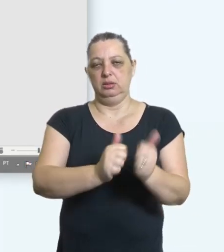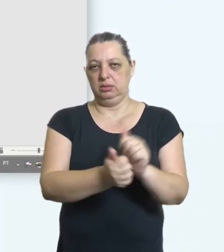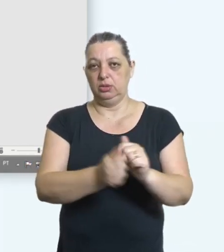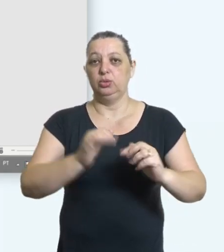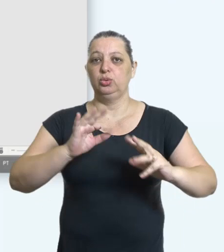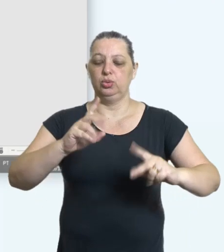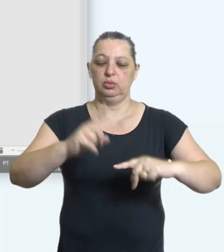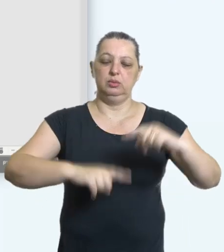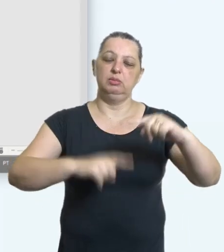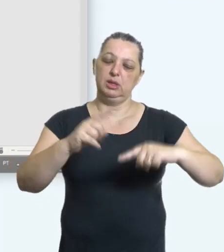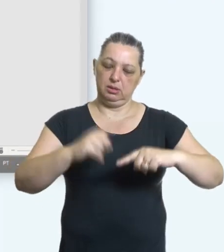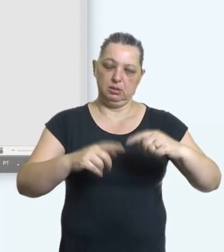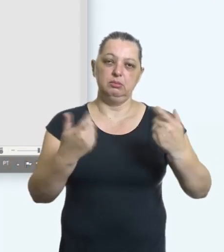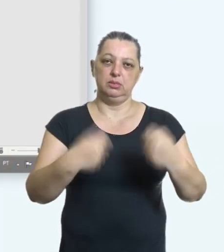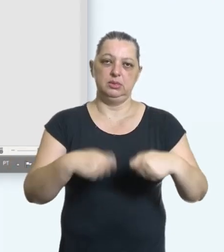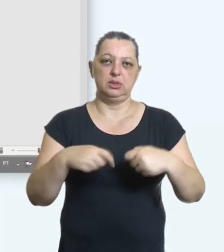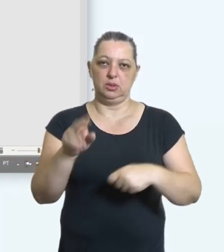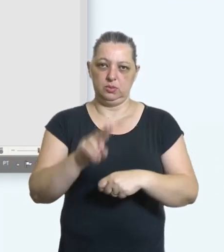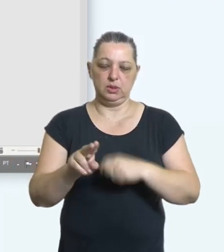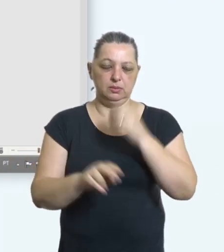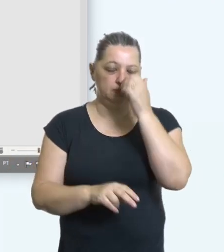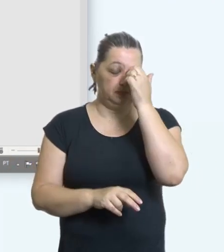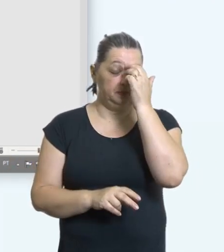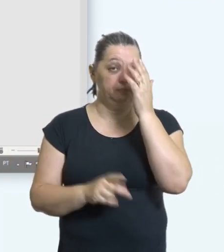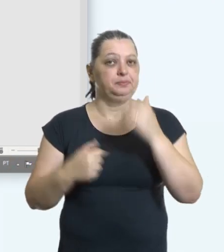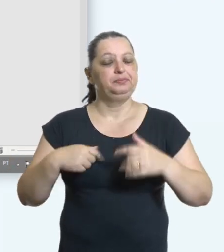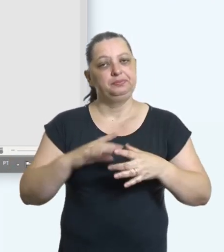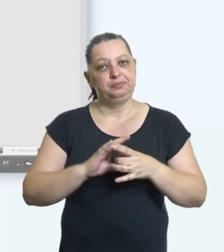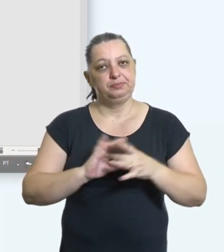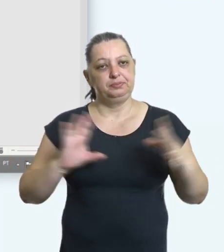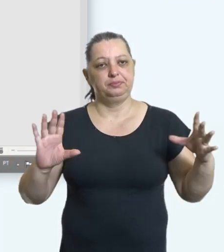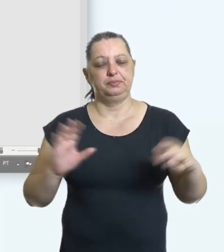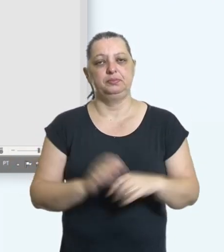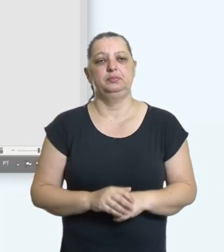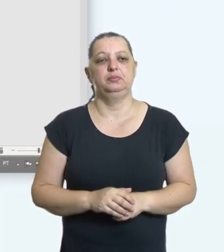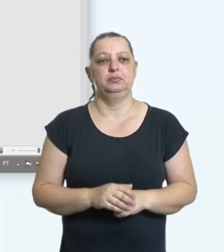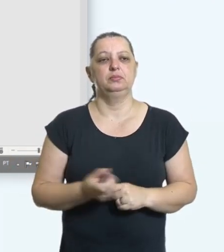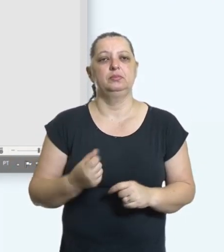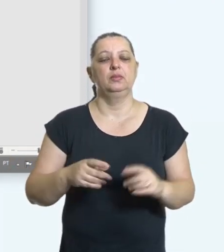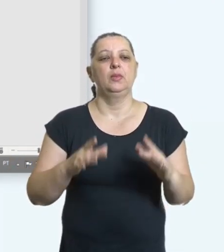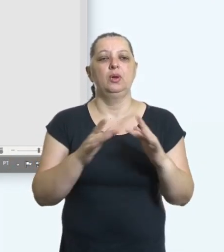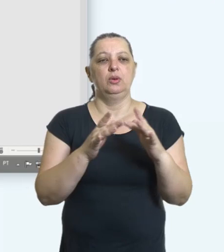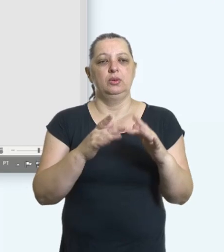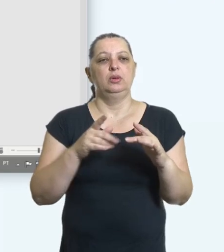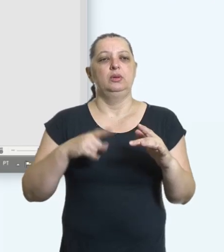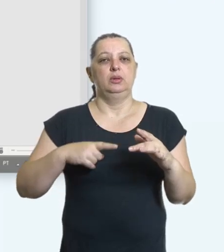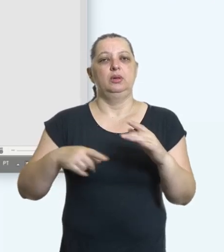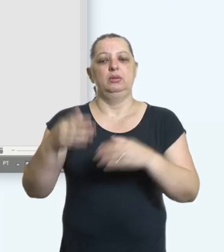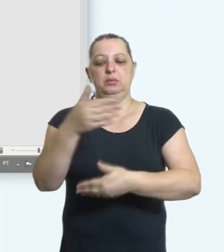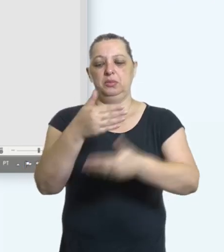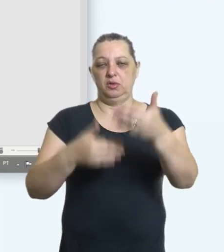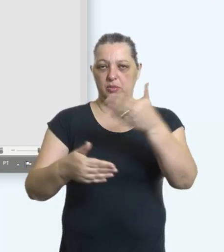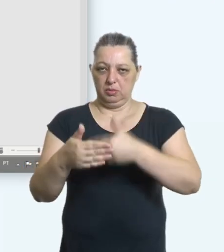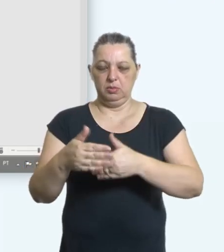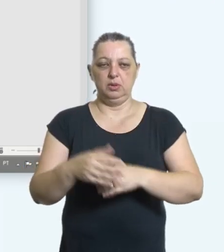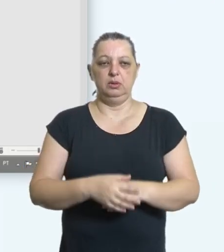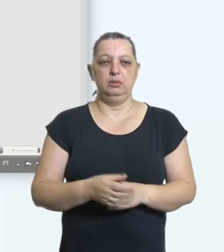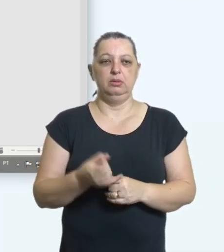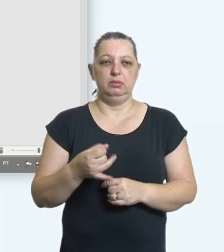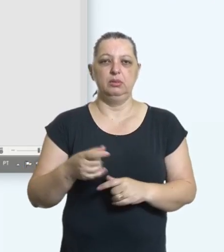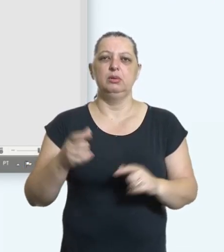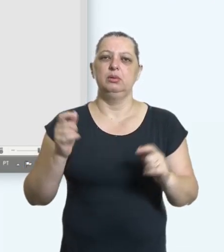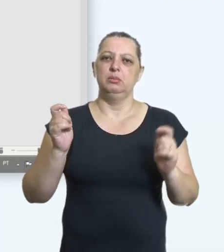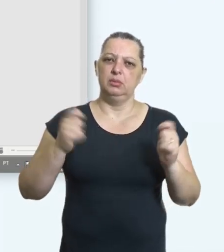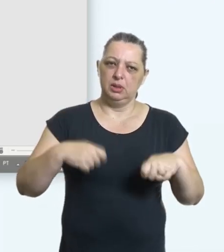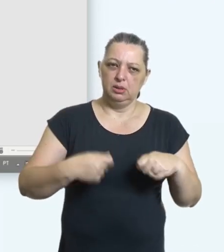material que você precisar. Estou à disposição, meus contatos estão lá no PPT. Tem dúvida, pode entrar em contato comigo,